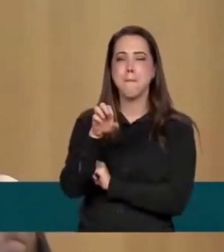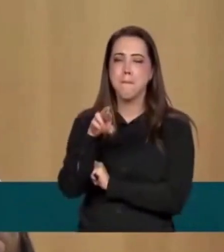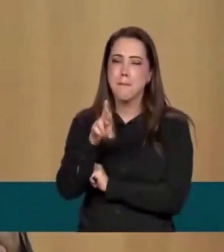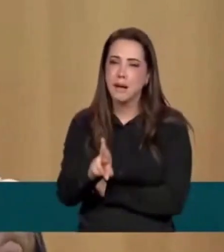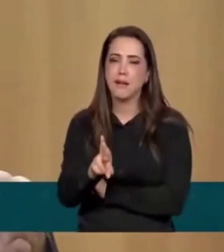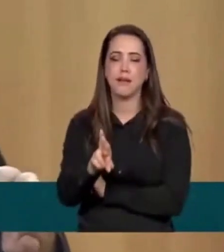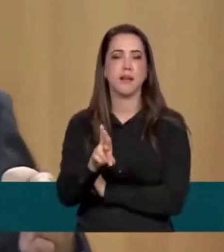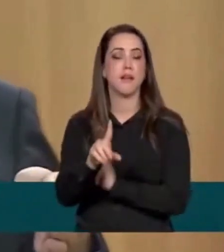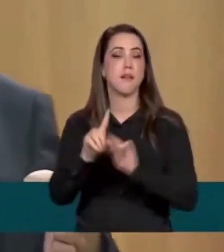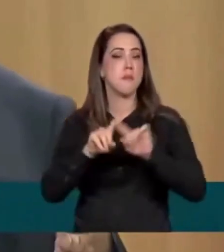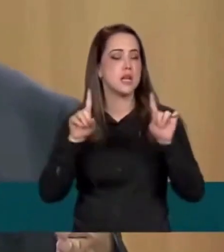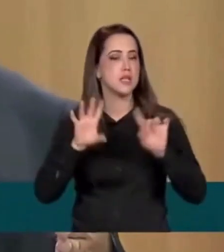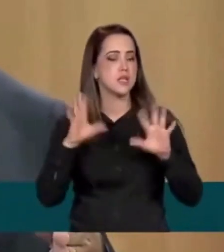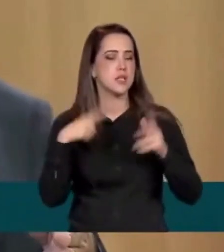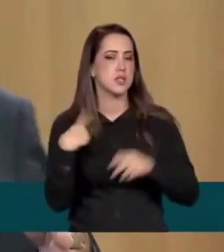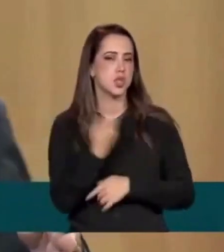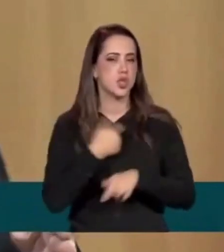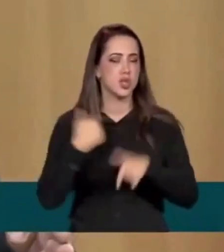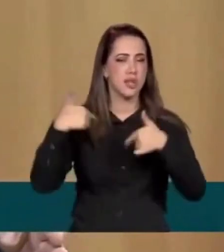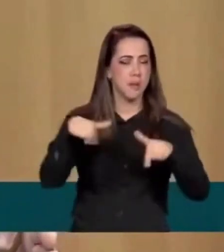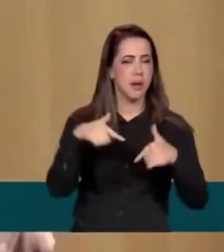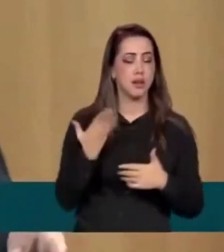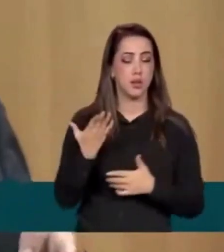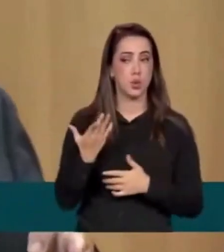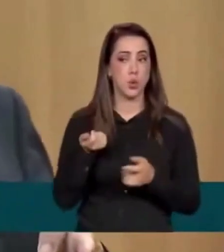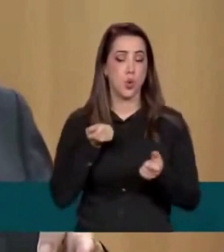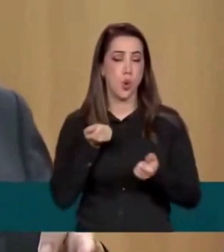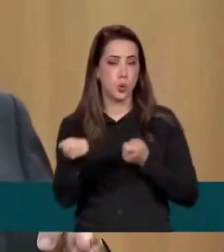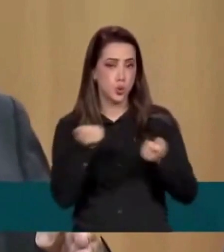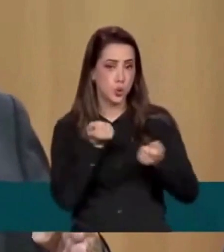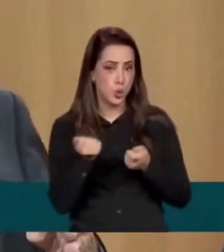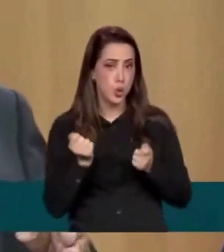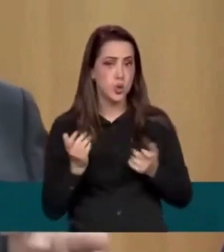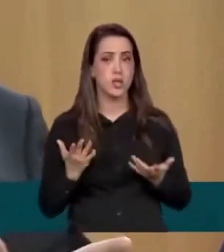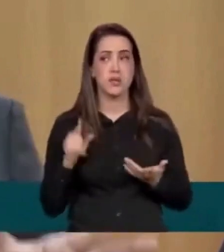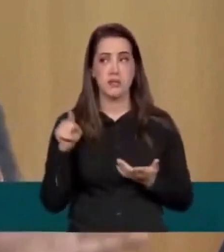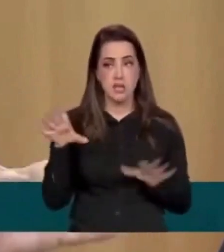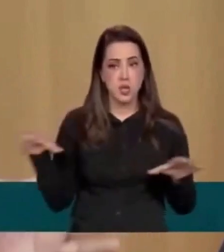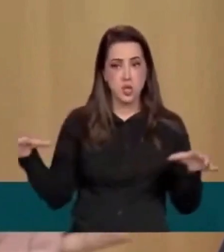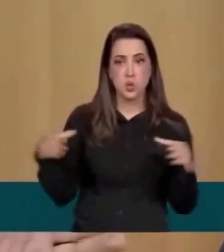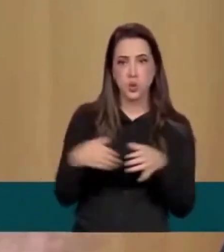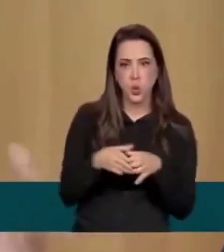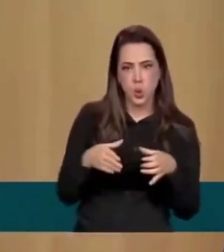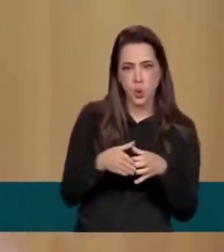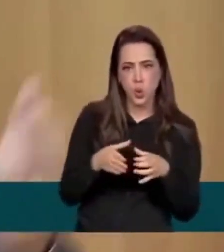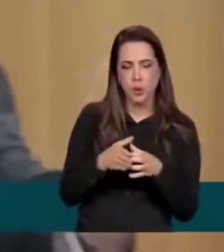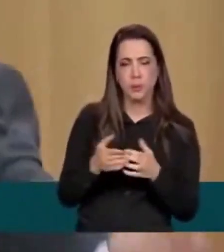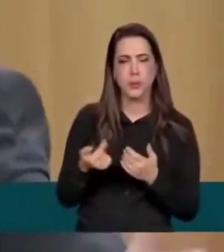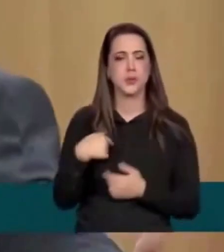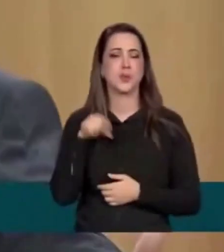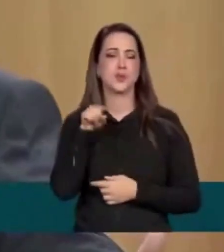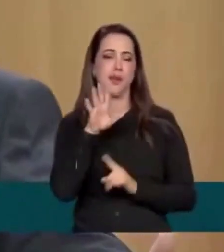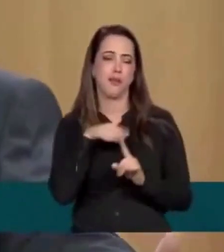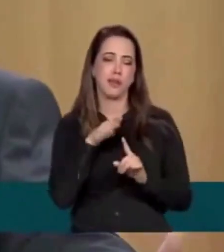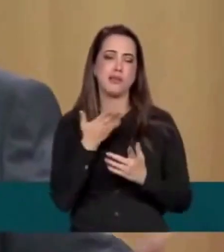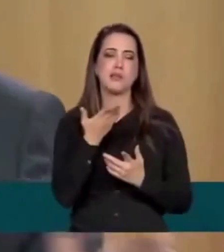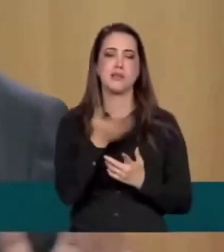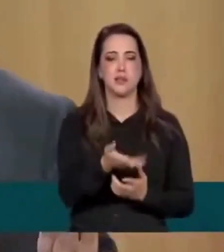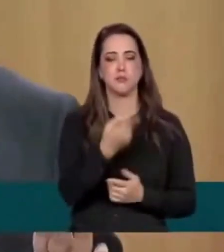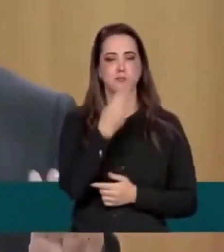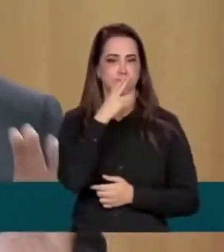estamos atuando na contenção desses agrupamentos, na investigação, estamos